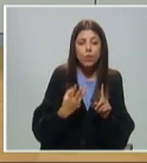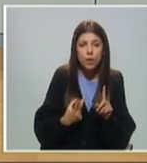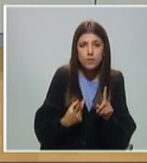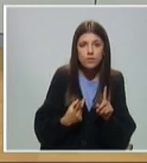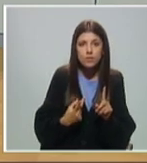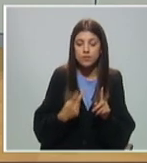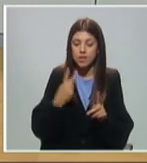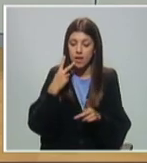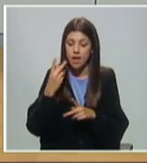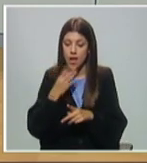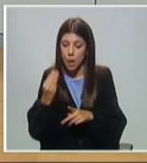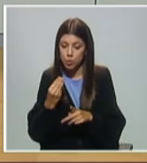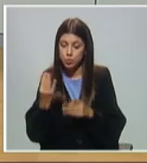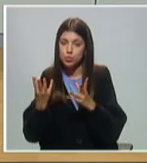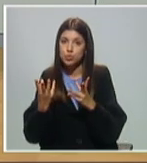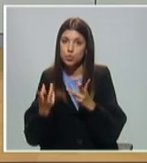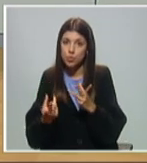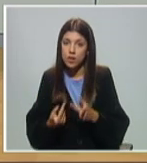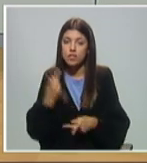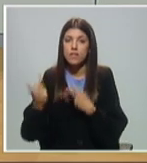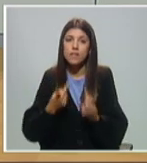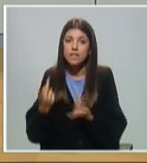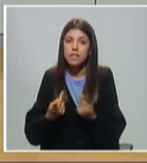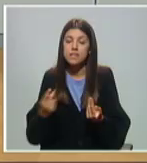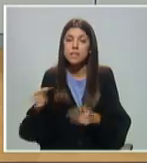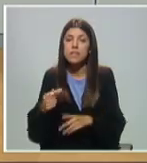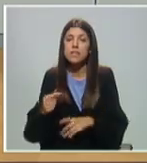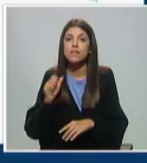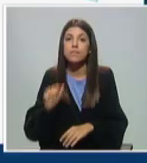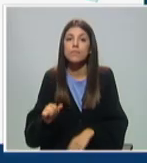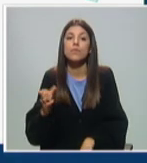avaliação negativa? Vamos ver como é que fazemos.